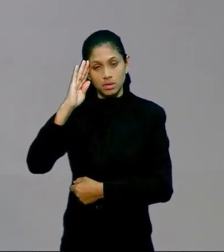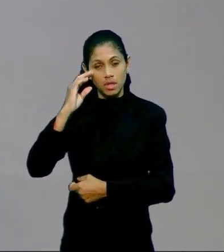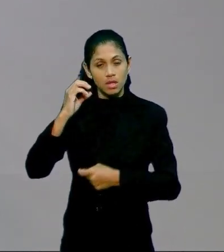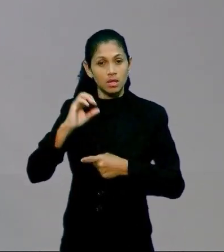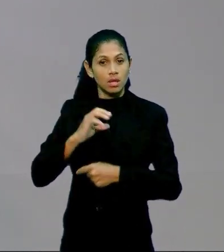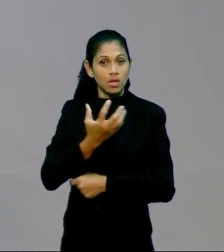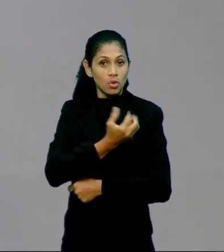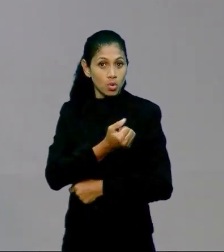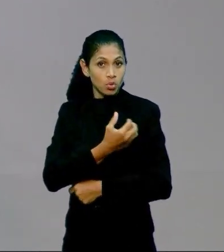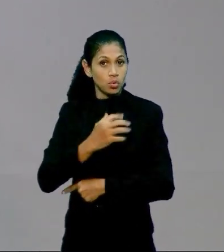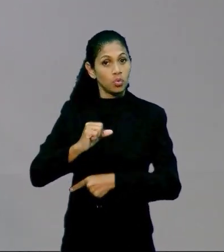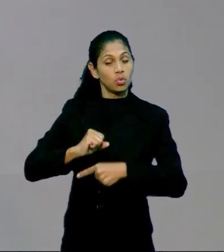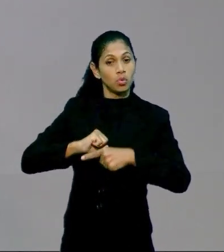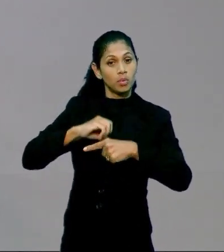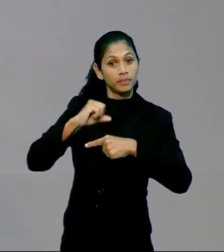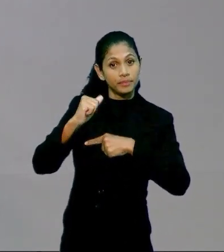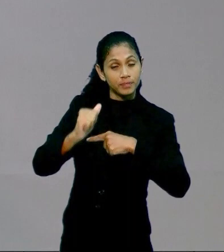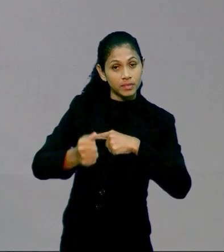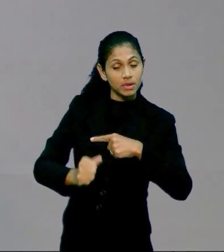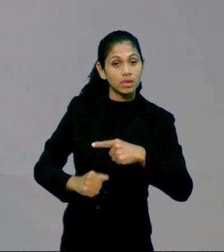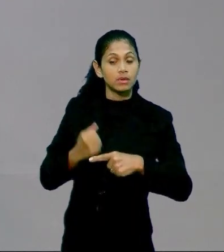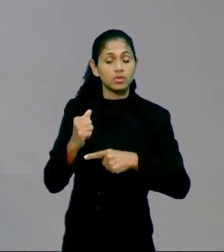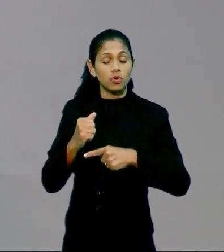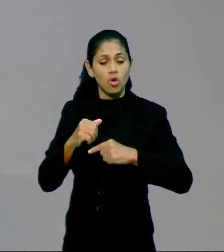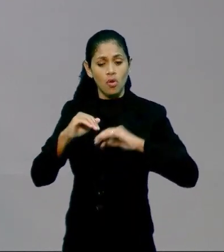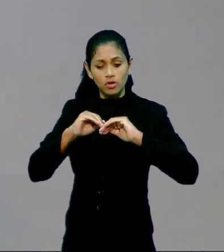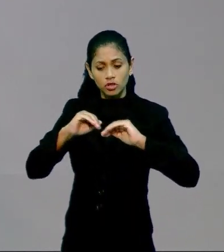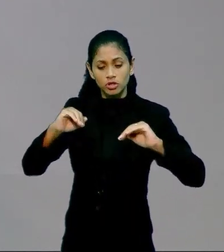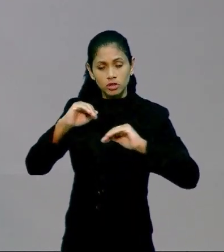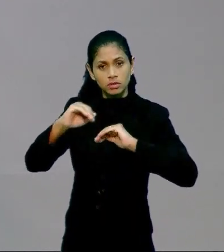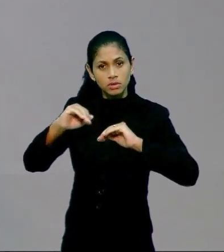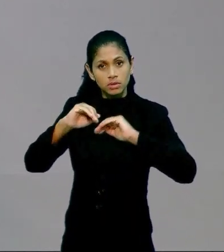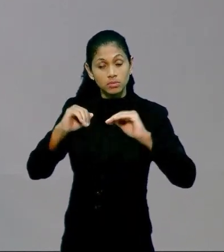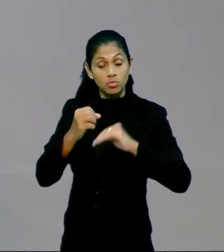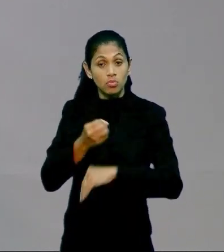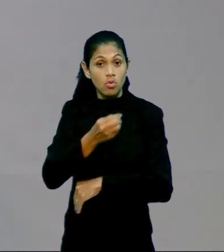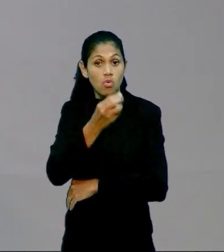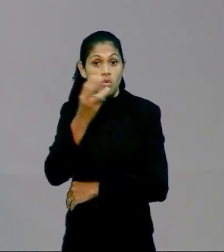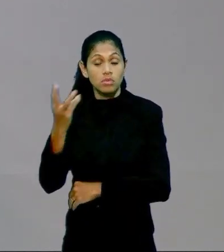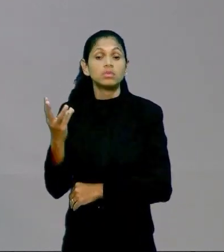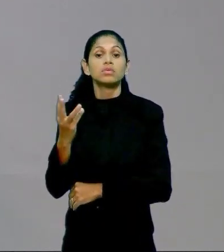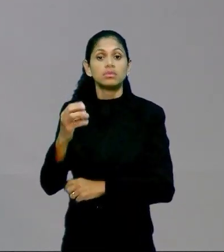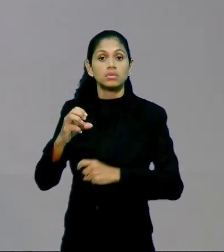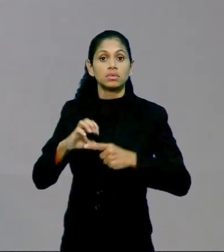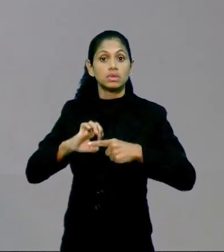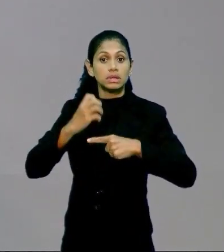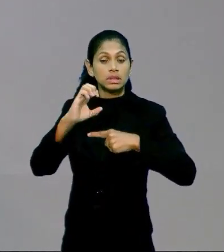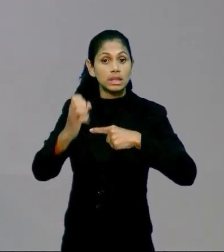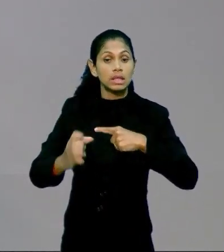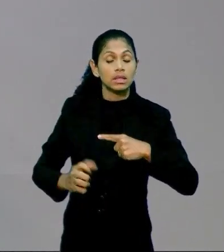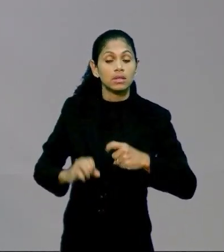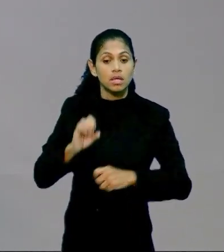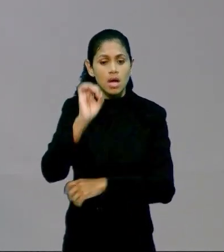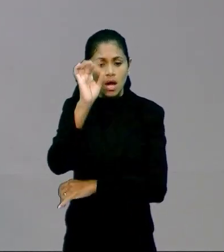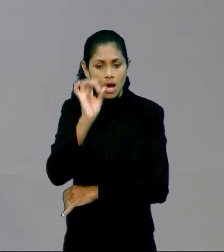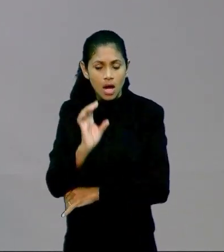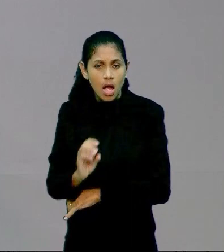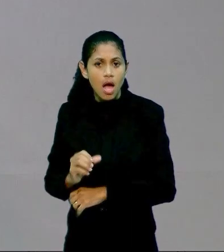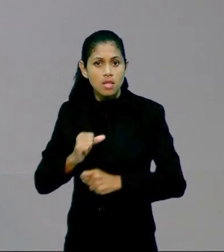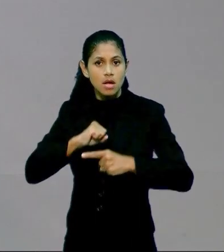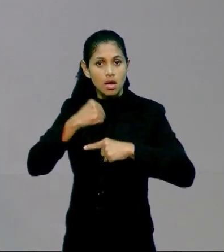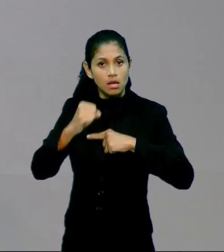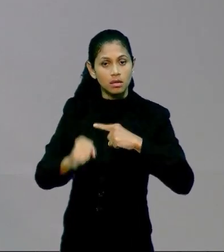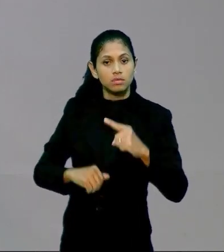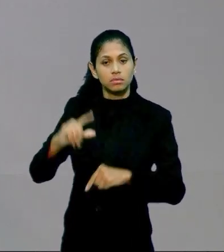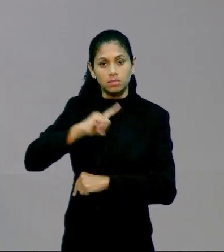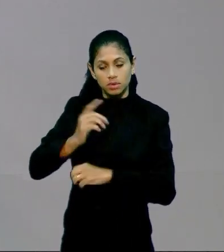conseguir fazer essa distribuição e ver quantos elétrons cada átomo tem na sua última camada. E assim